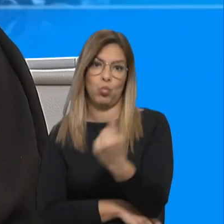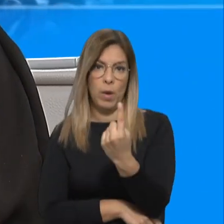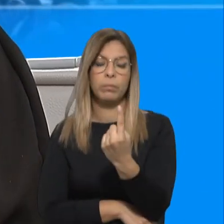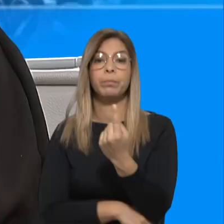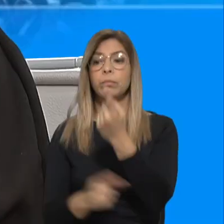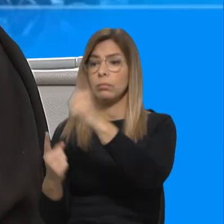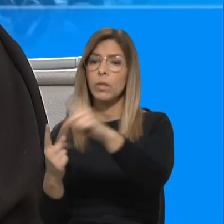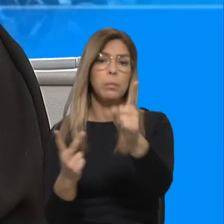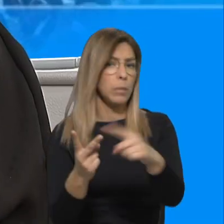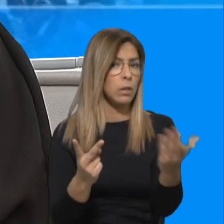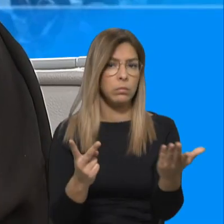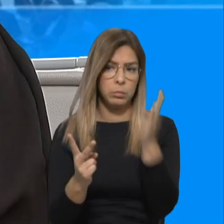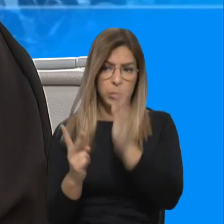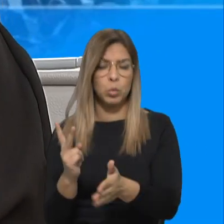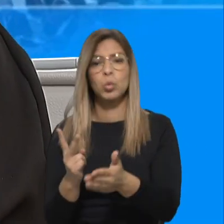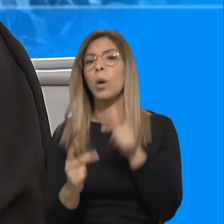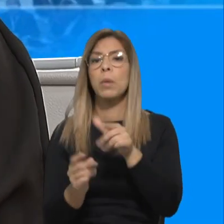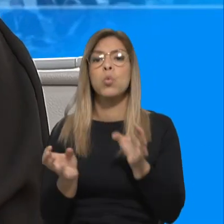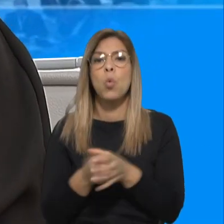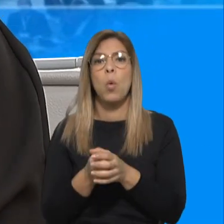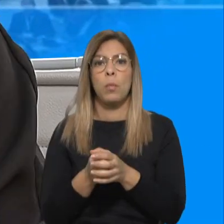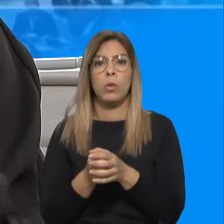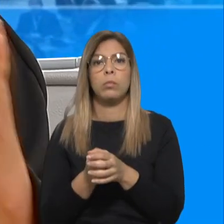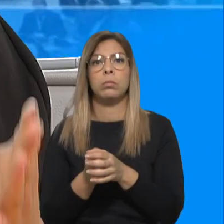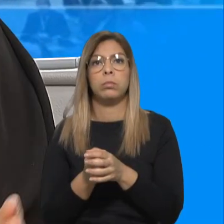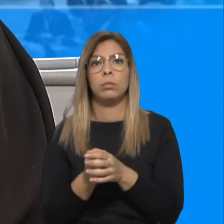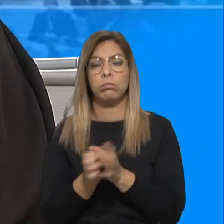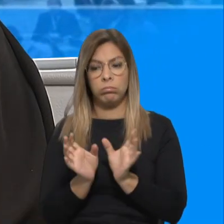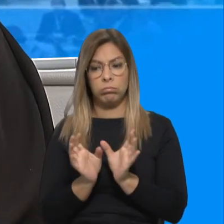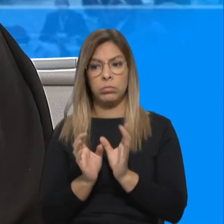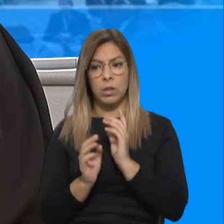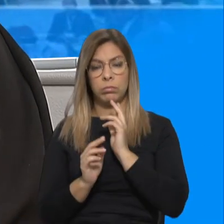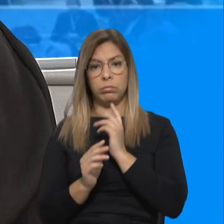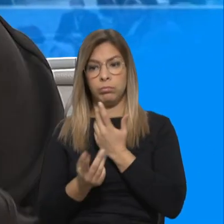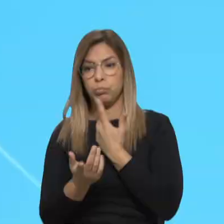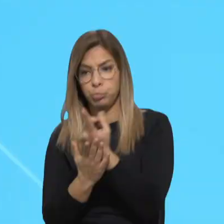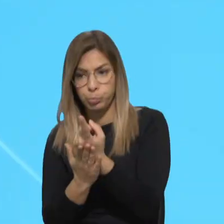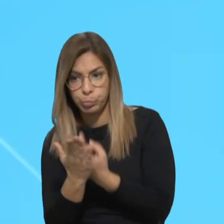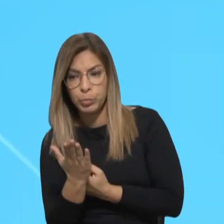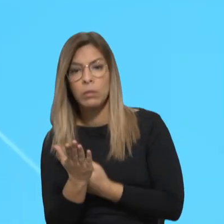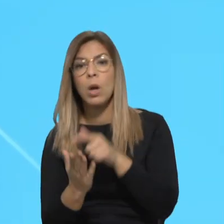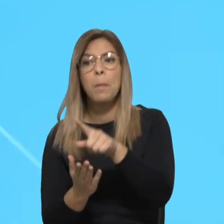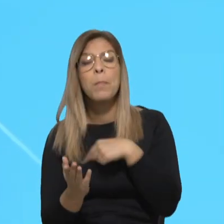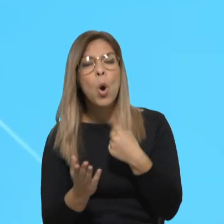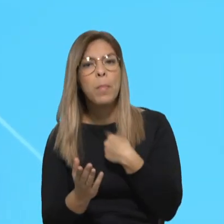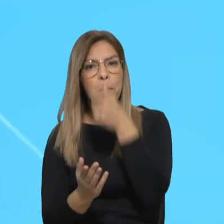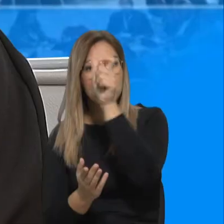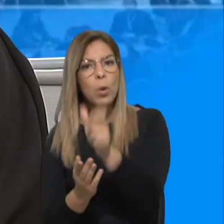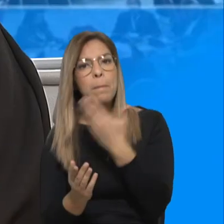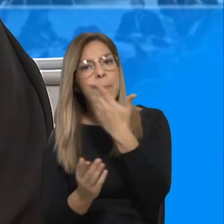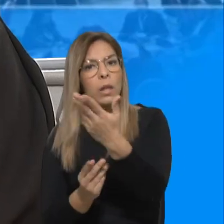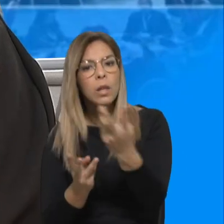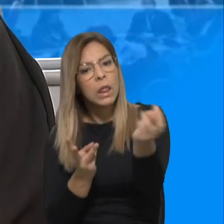2 vezes, e que a Comissão de Instrução entendeu que tinha toda a informação que necessitava e foi a própria pessoa que pediu uma